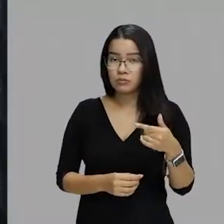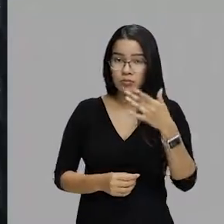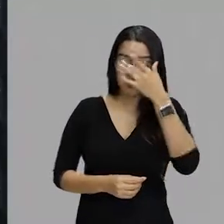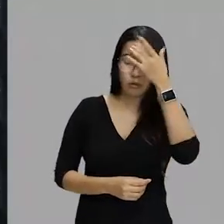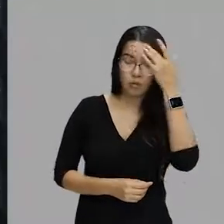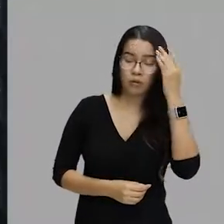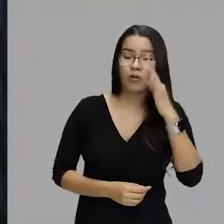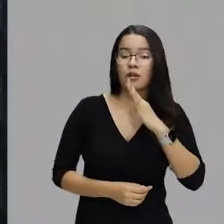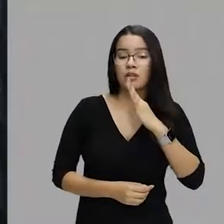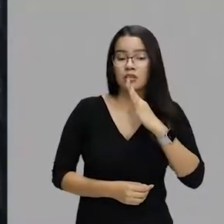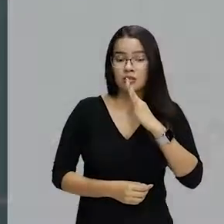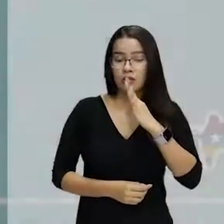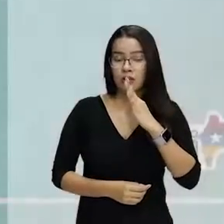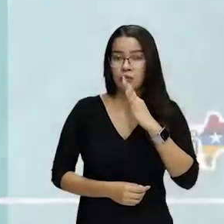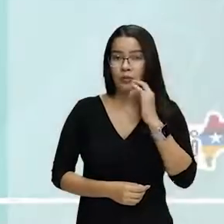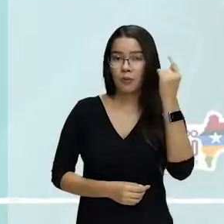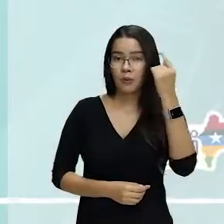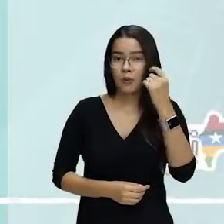trotskista.